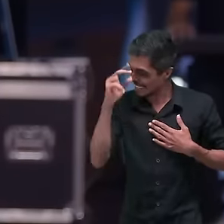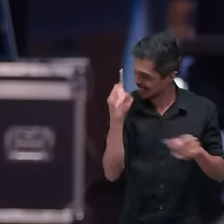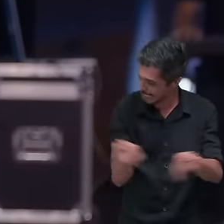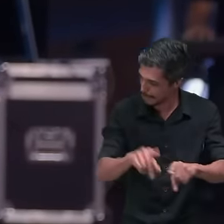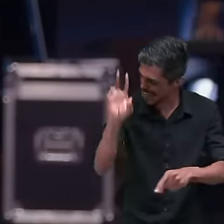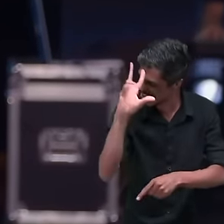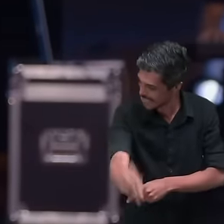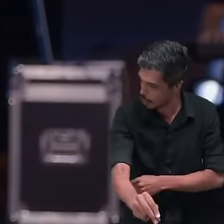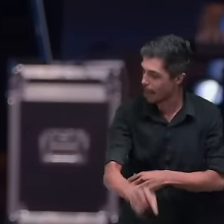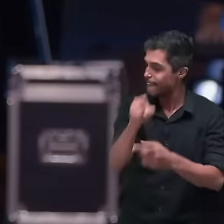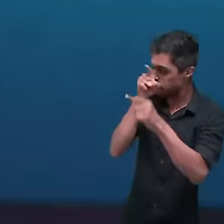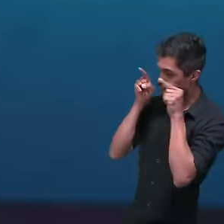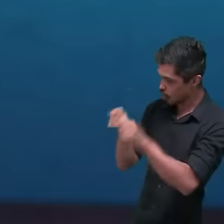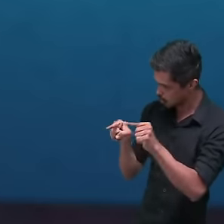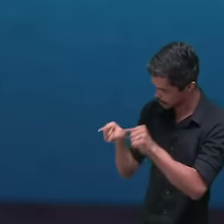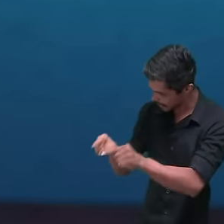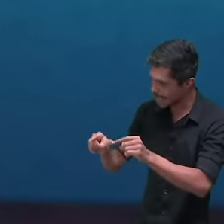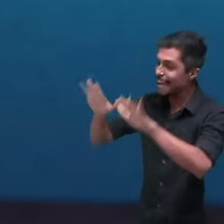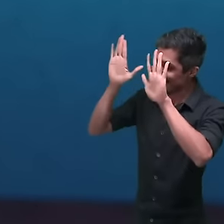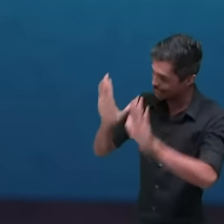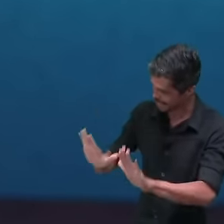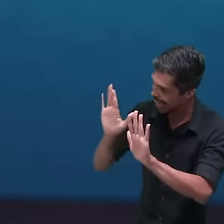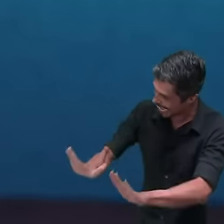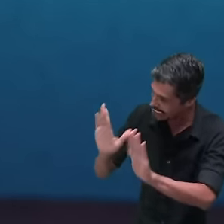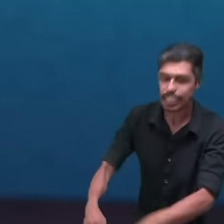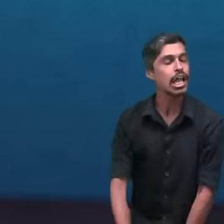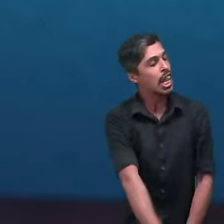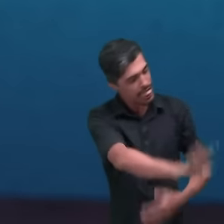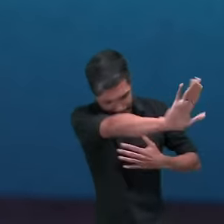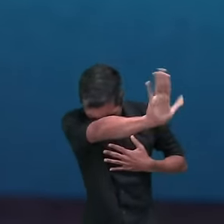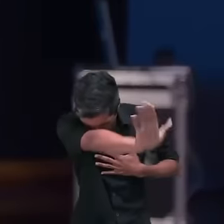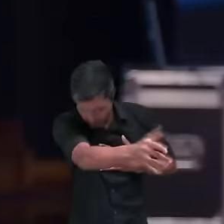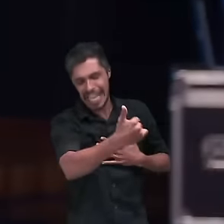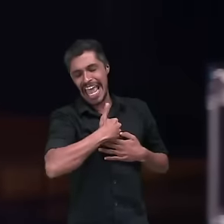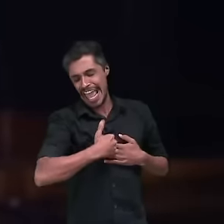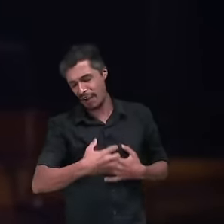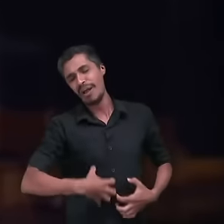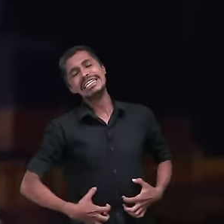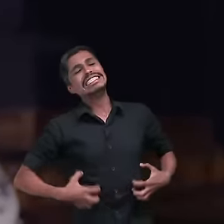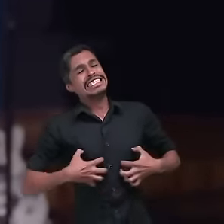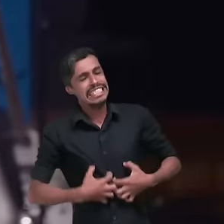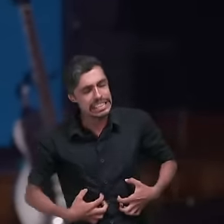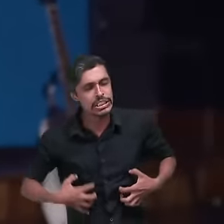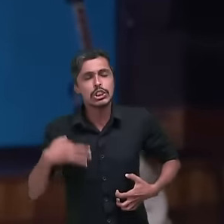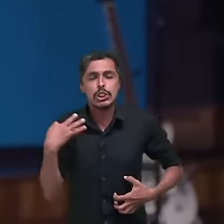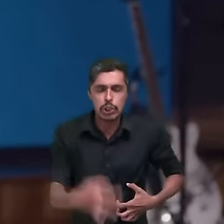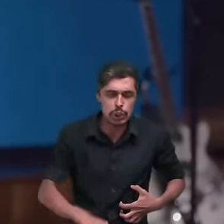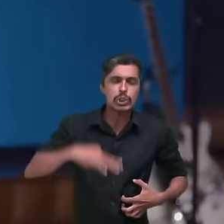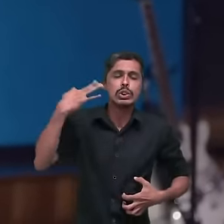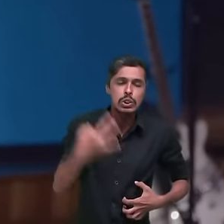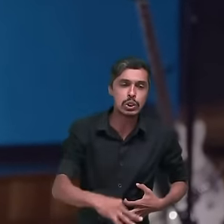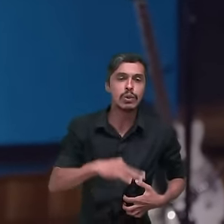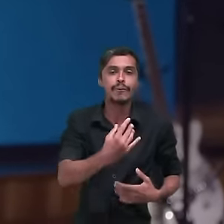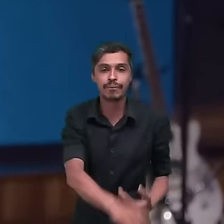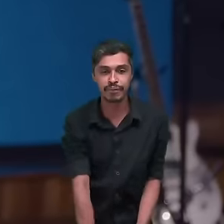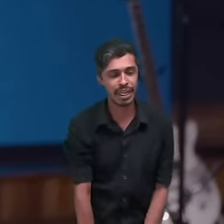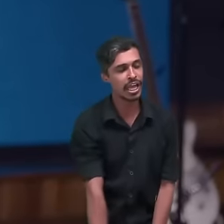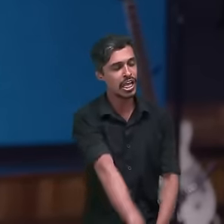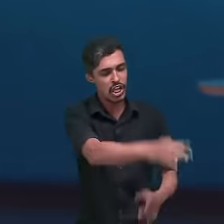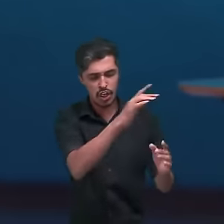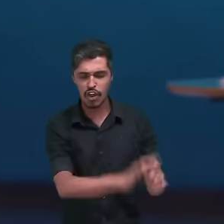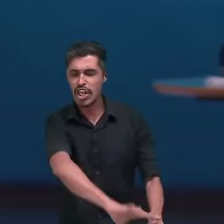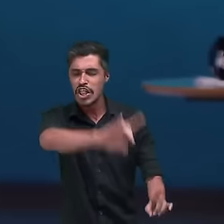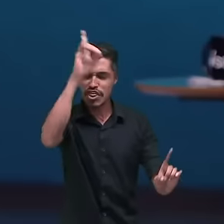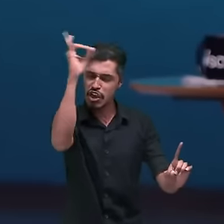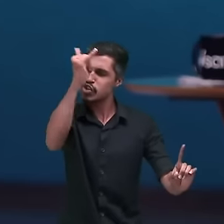Eu falei: você precisa me ouvir. Ela falou: não, porque eu estava de tu lado quando o profeta falou que você vai pregar em todos os continentes.